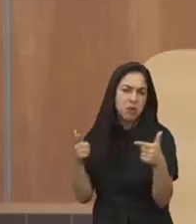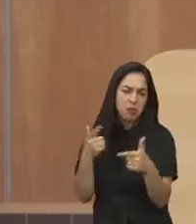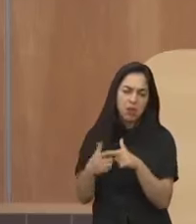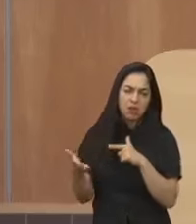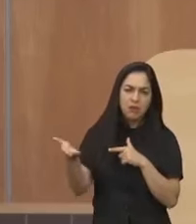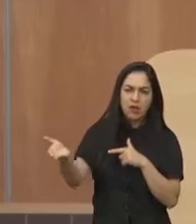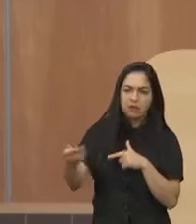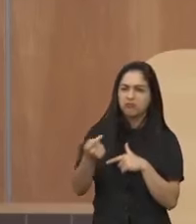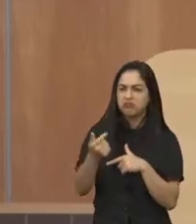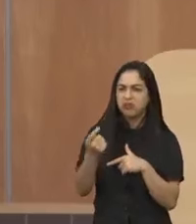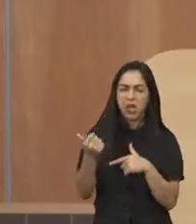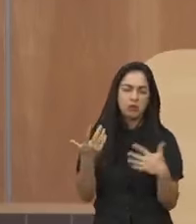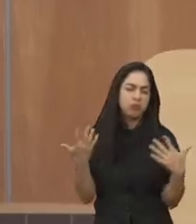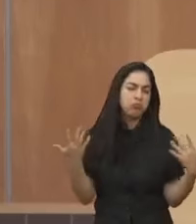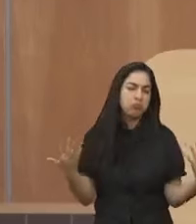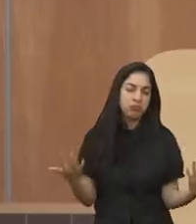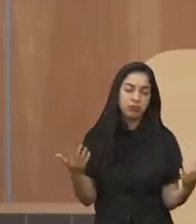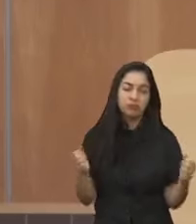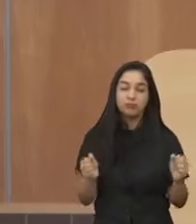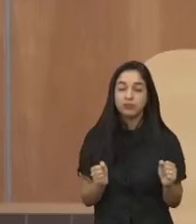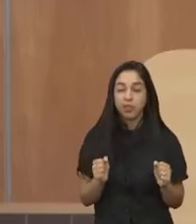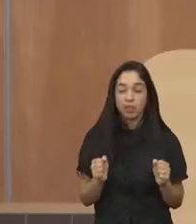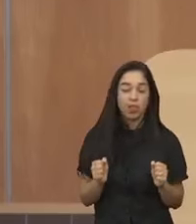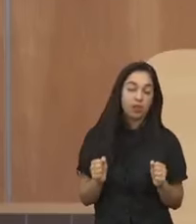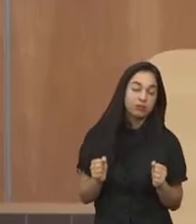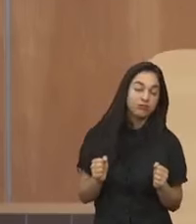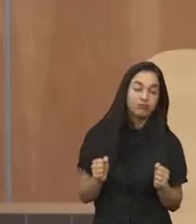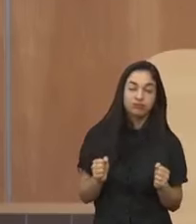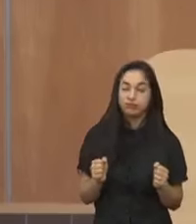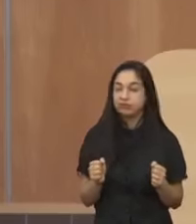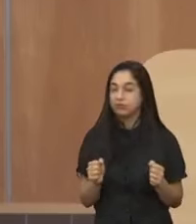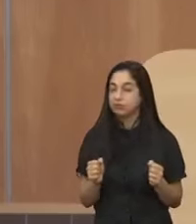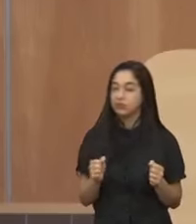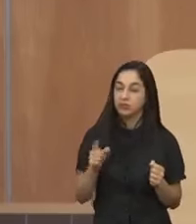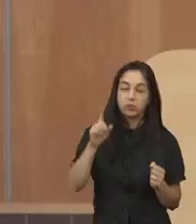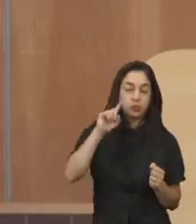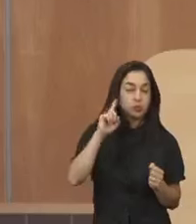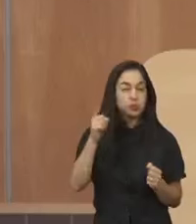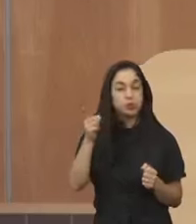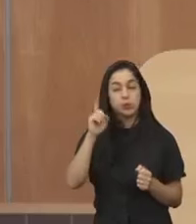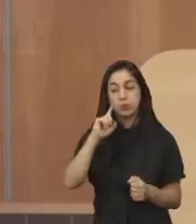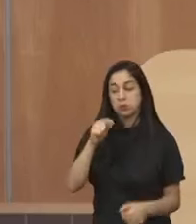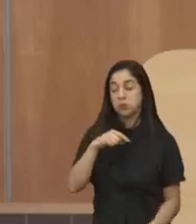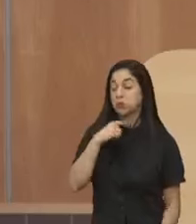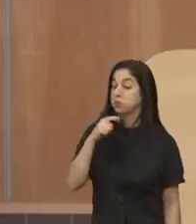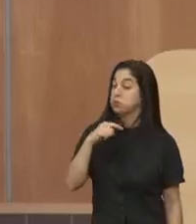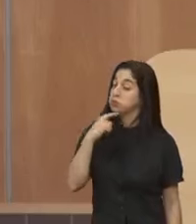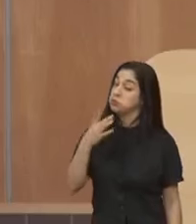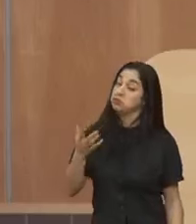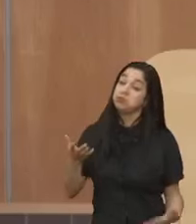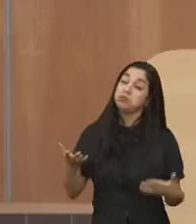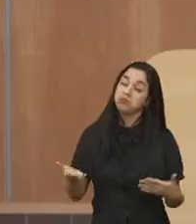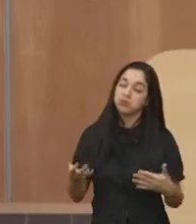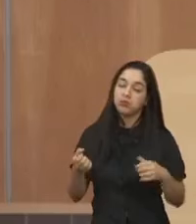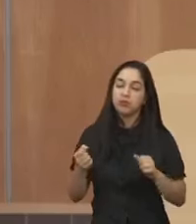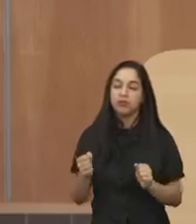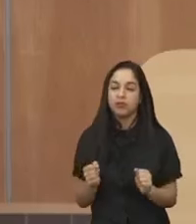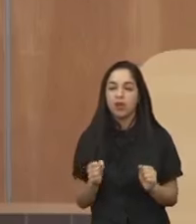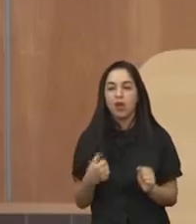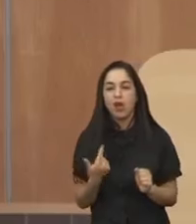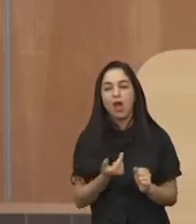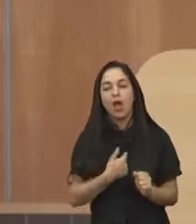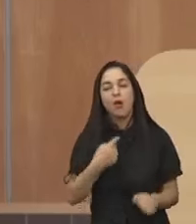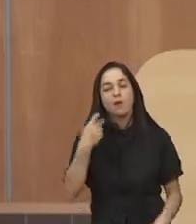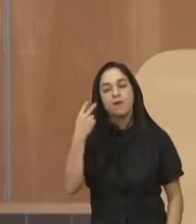necessidade demonstrada, é muito suspeito. Então, por isso, utilizando das prerrogativas que a gente tem